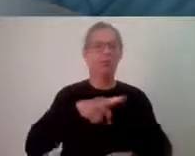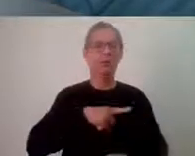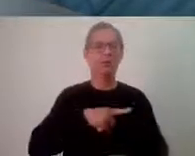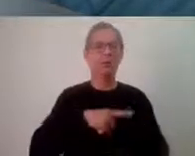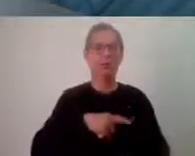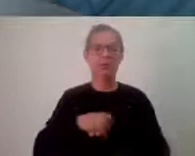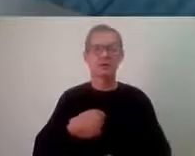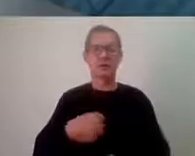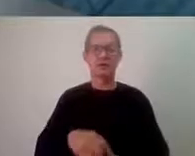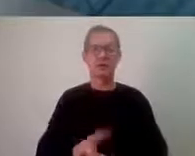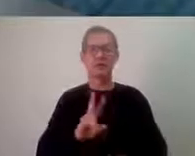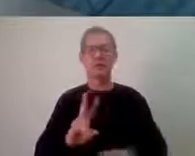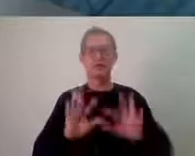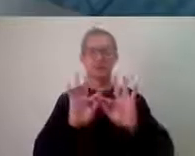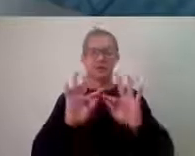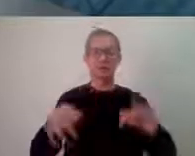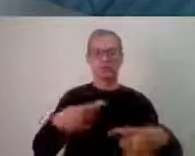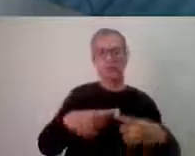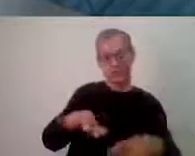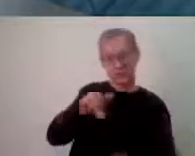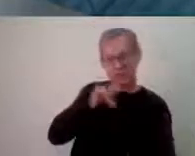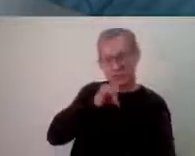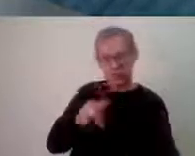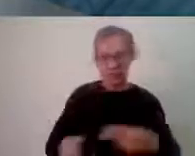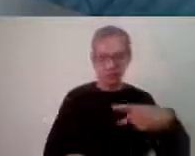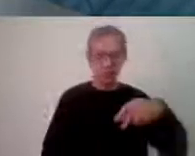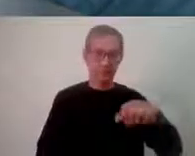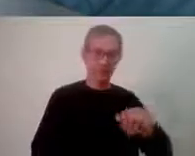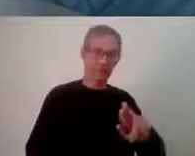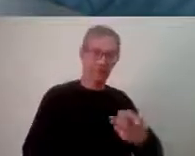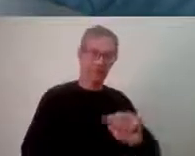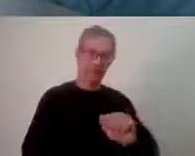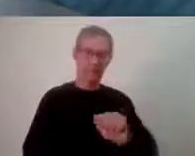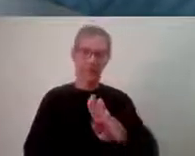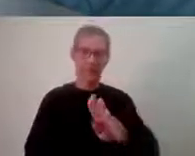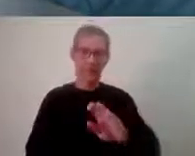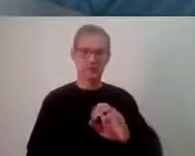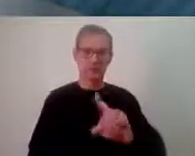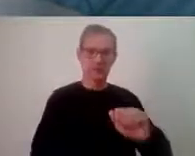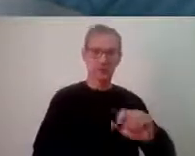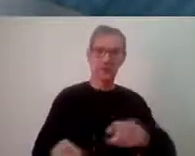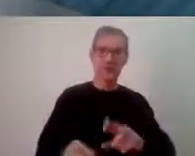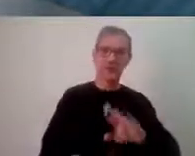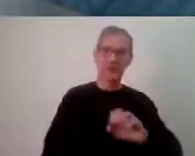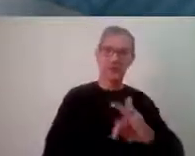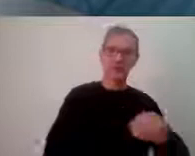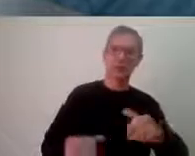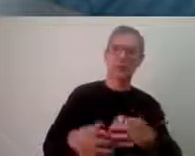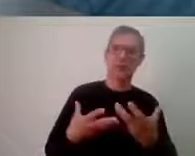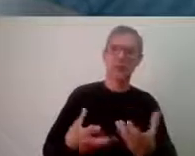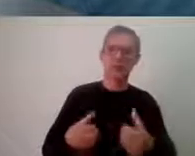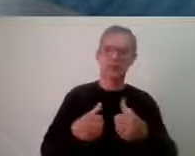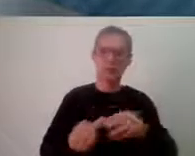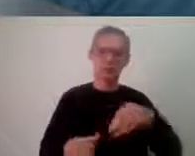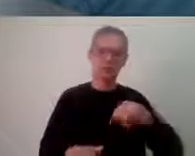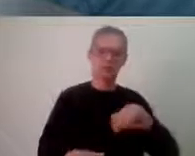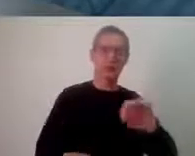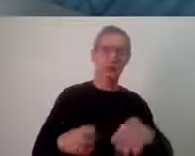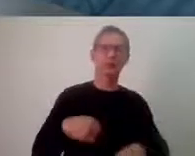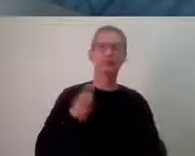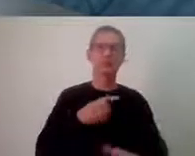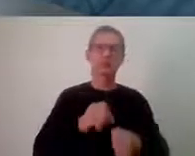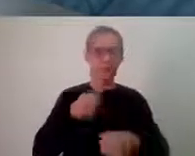caso onde eu teria duas funções? Por exemplo, uma parábola e uma reta, e eu quero calcular o que está aqui no meio. Como que nós vamos fazer,